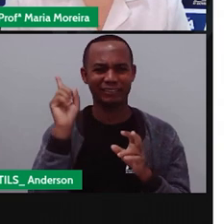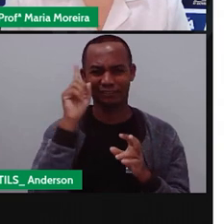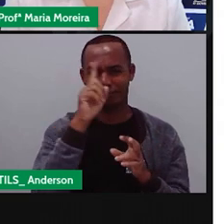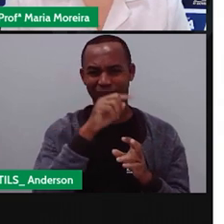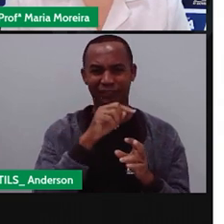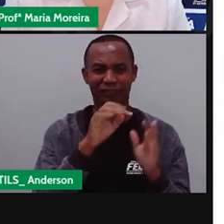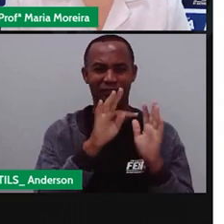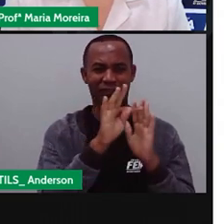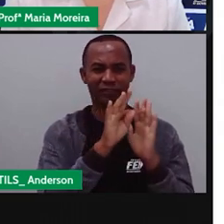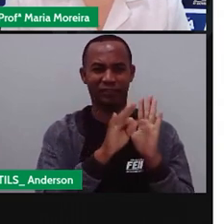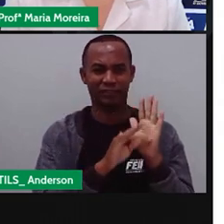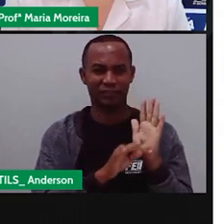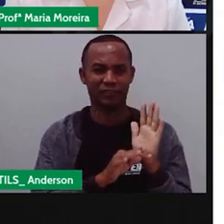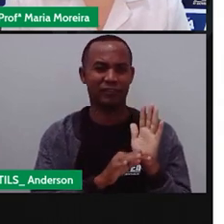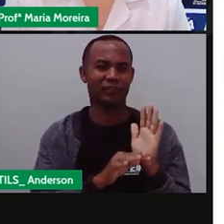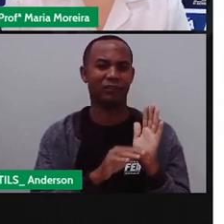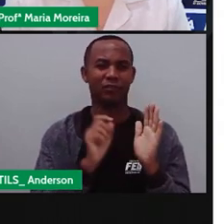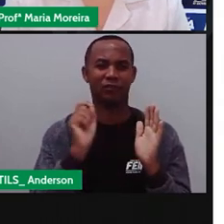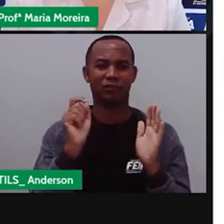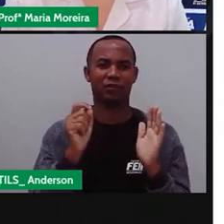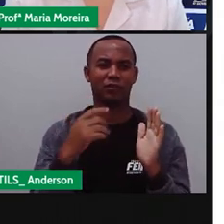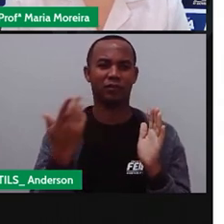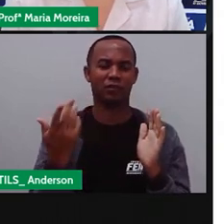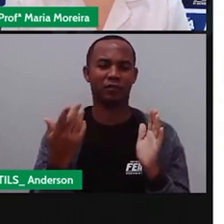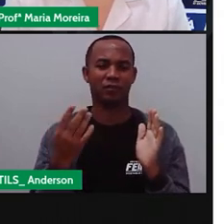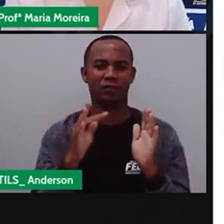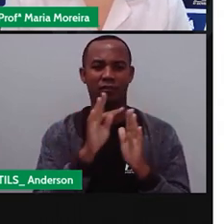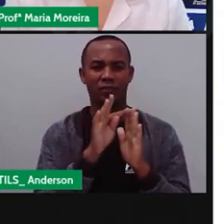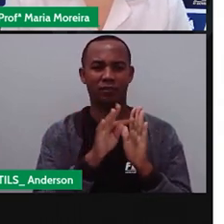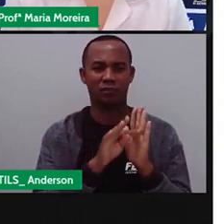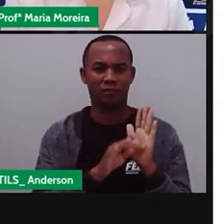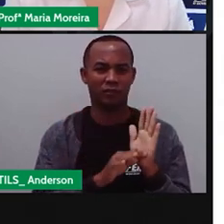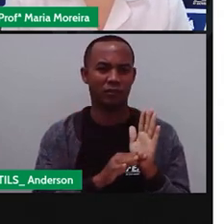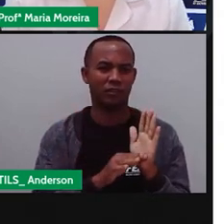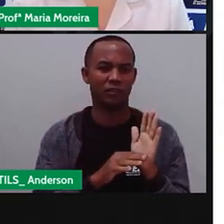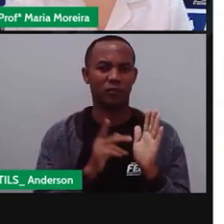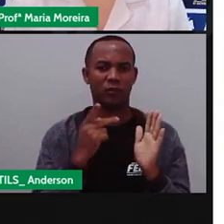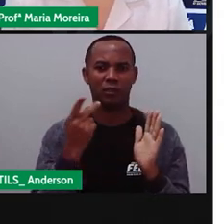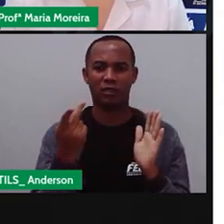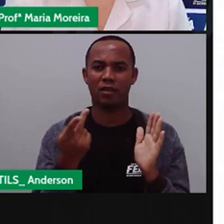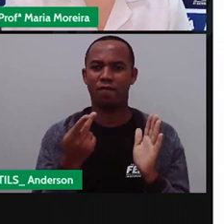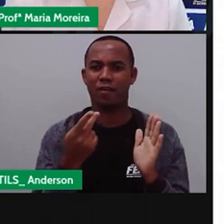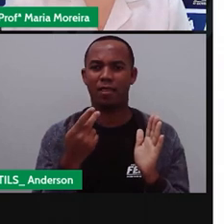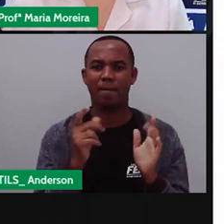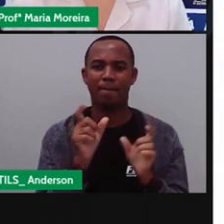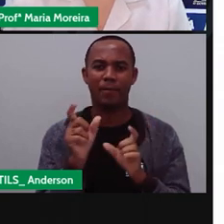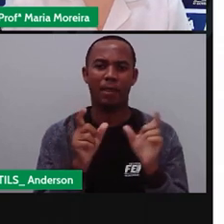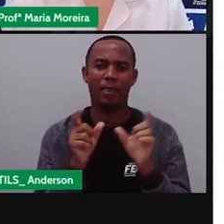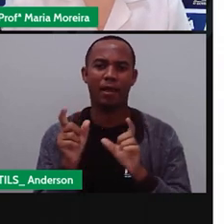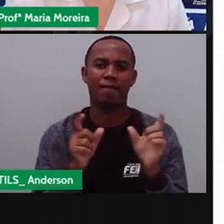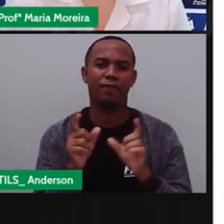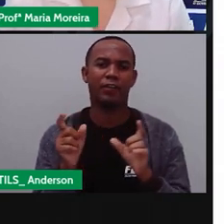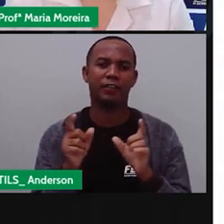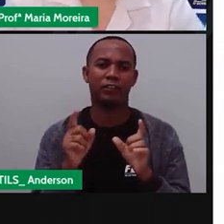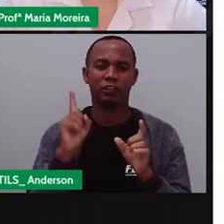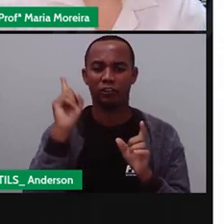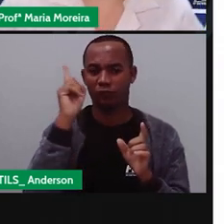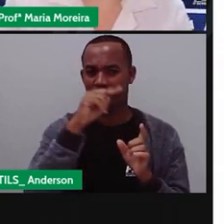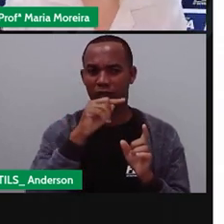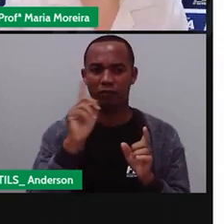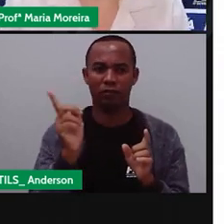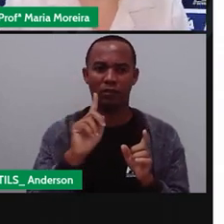texto escrito e as partes do texto, e essas partes do texto, elas são divididas. Então,